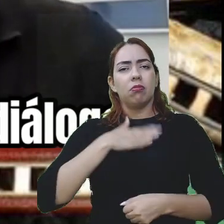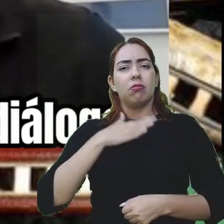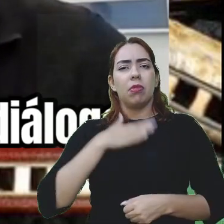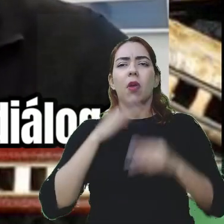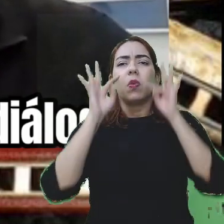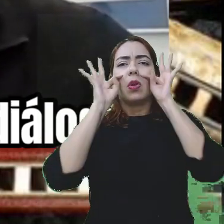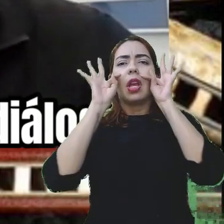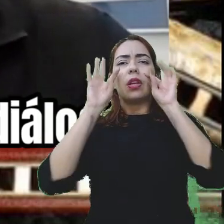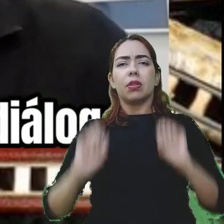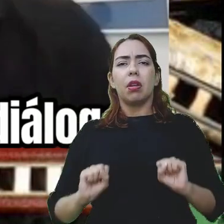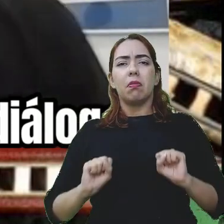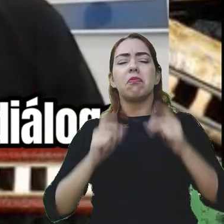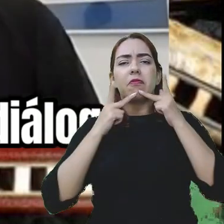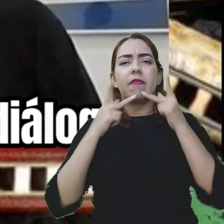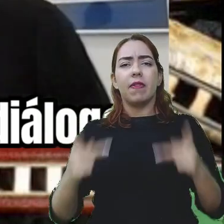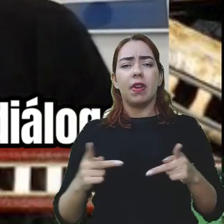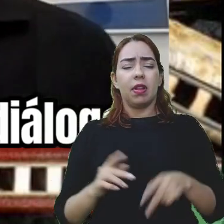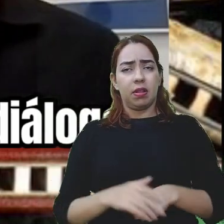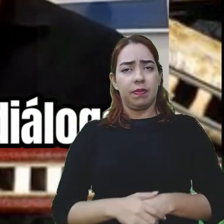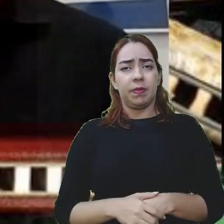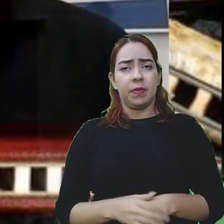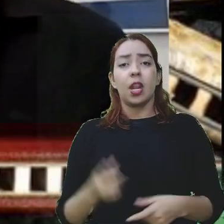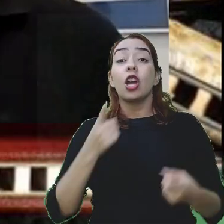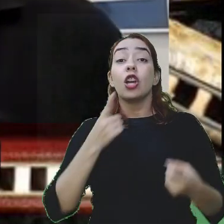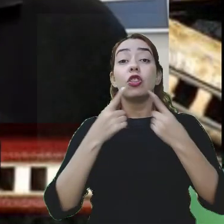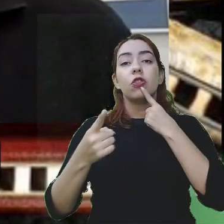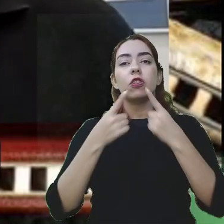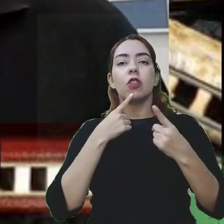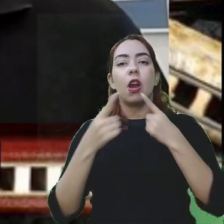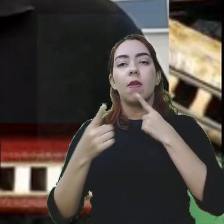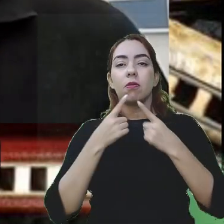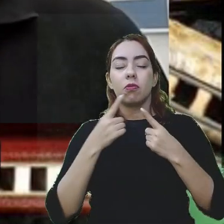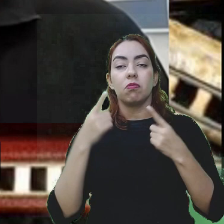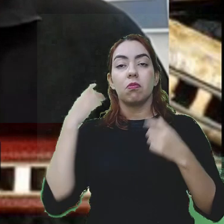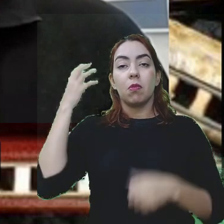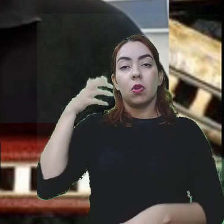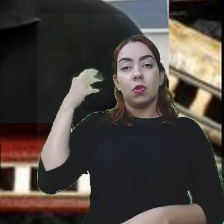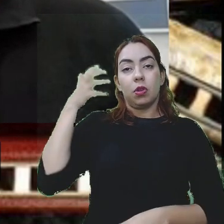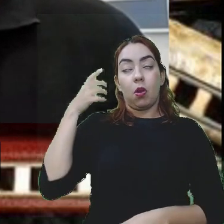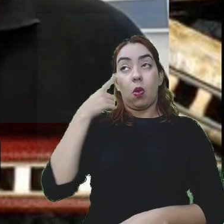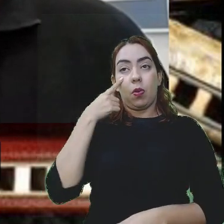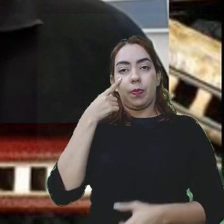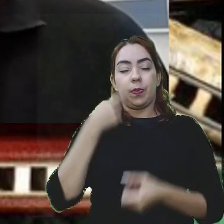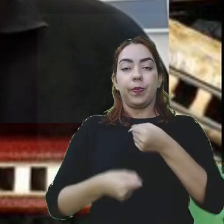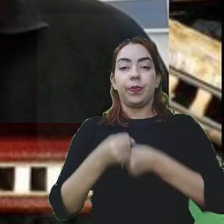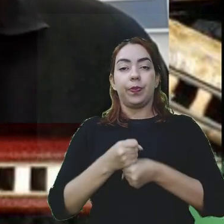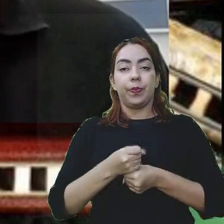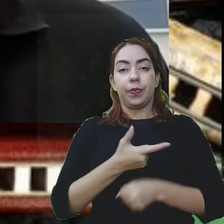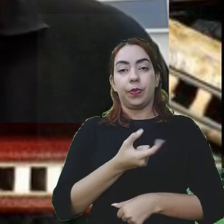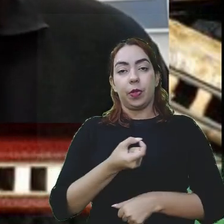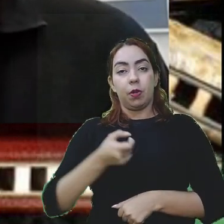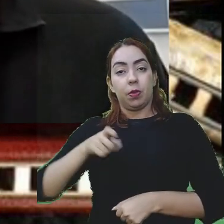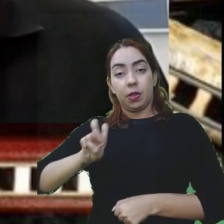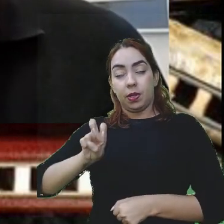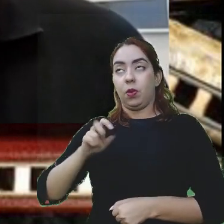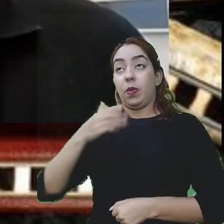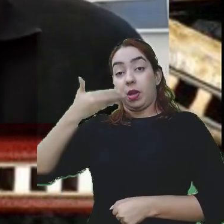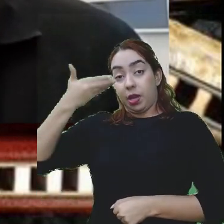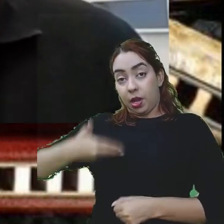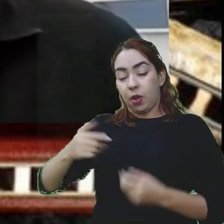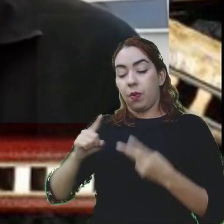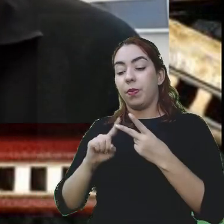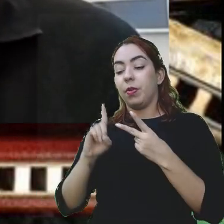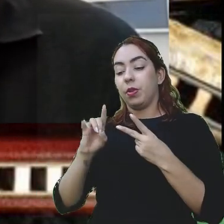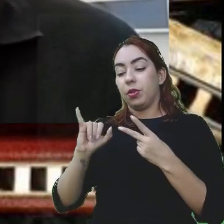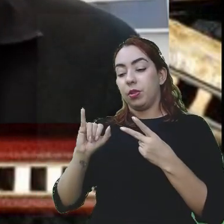sobre a importância do diálogo musical. Nós iniciamos em 2005, eu, o Diogo Farias e